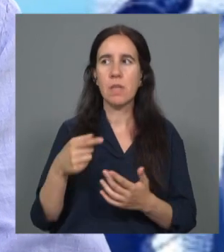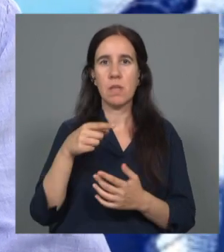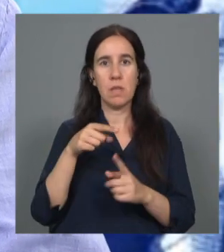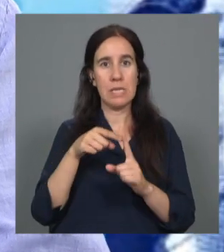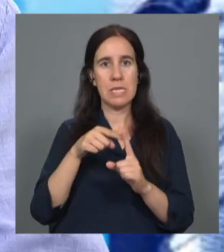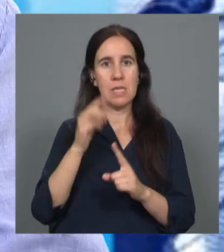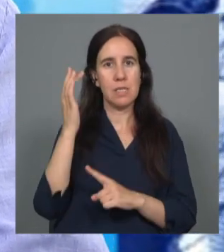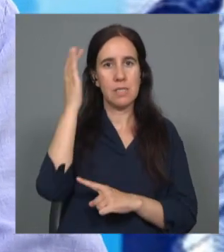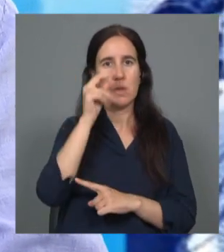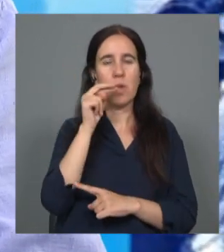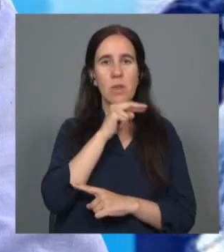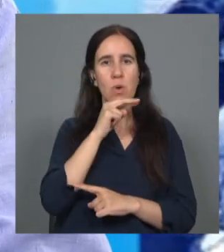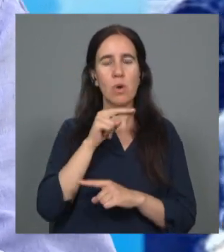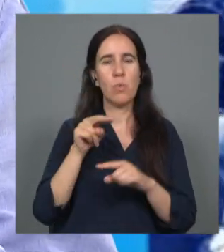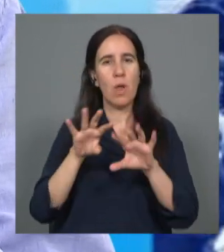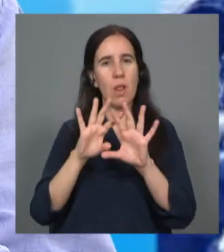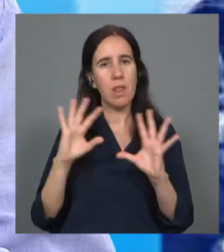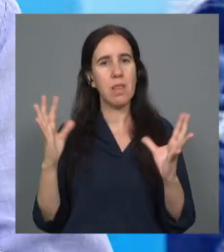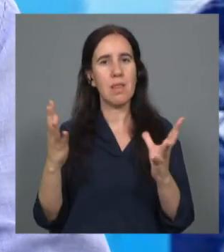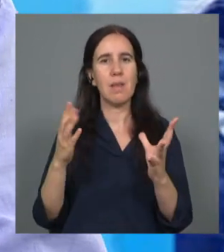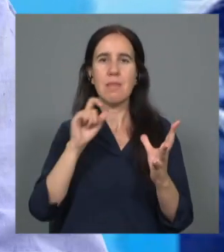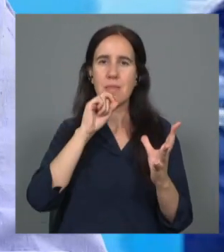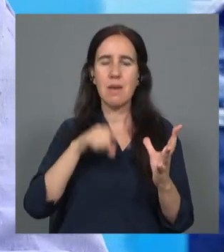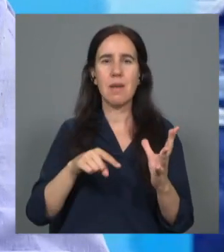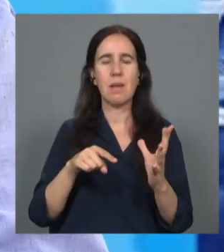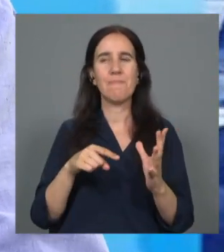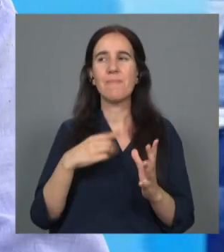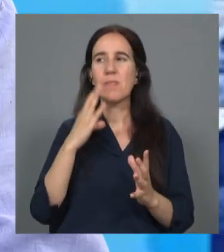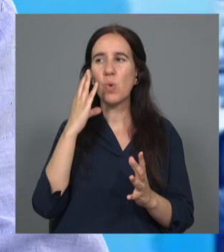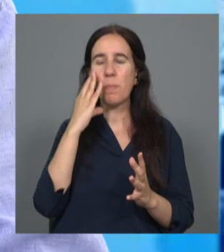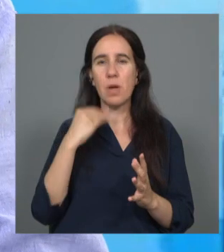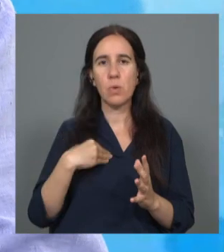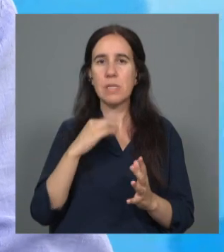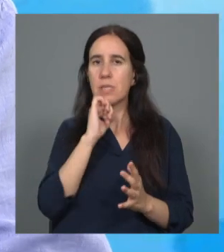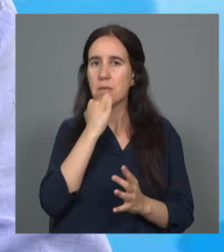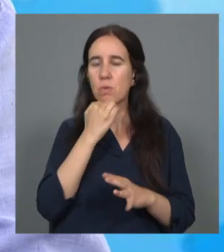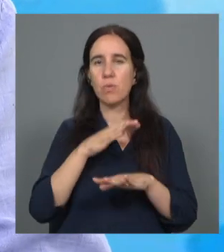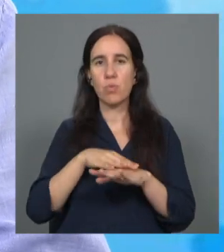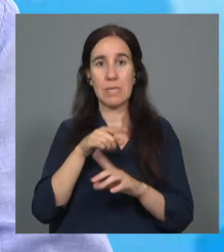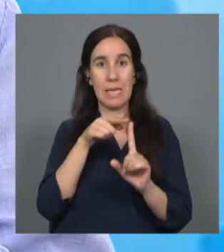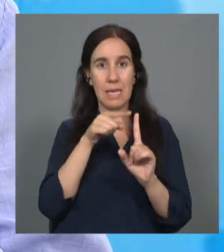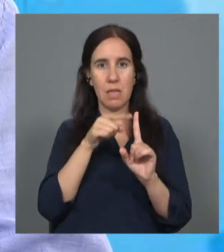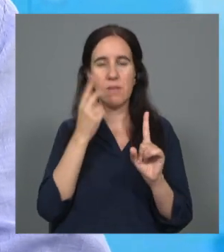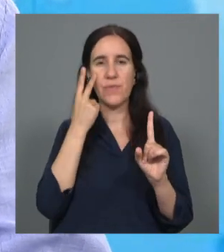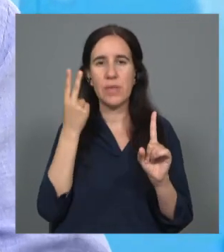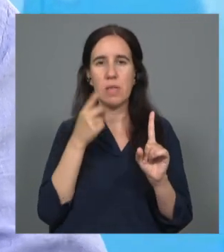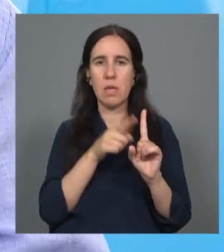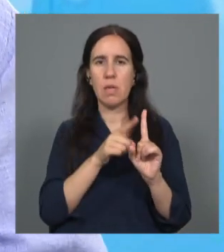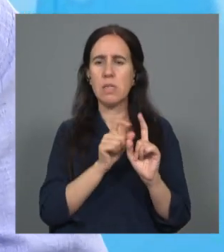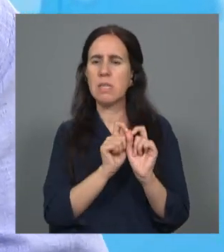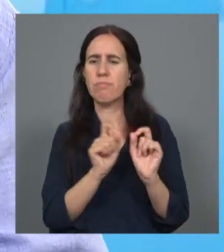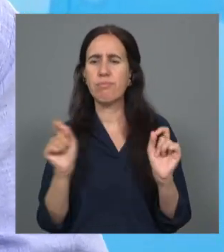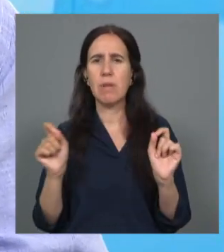consegue ser tão abrangente, porque eu penso que o segredo está no facto de ele ter, durante a sua vida, sido sempre